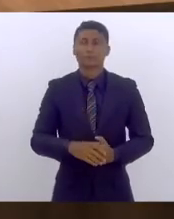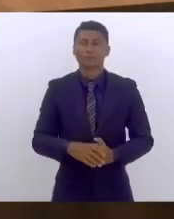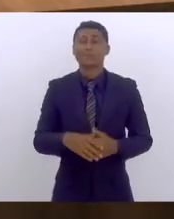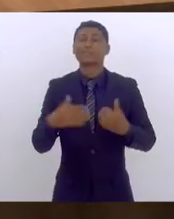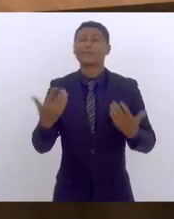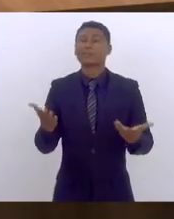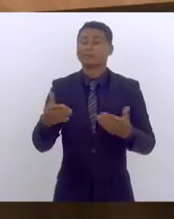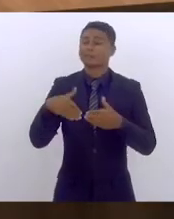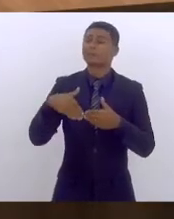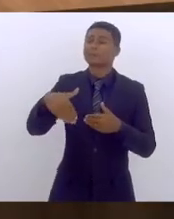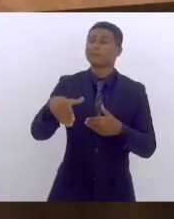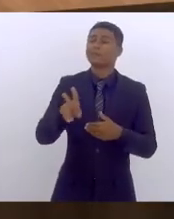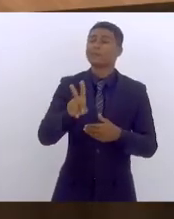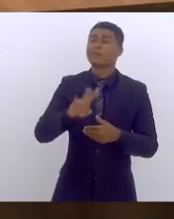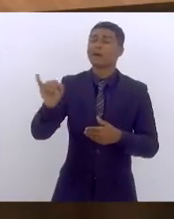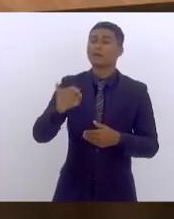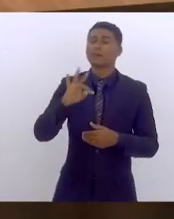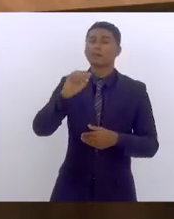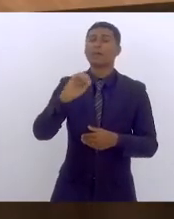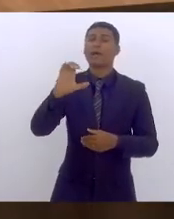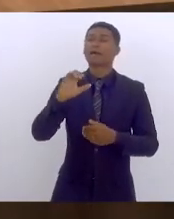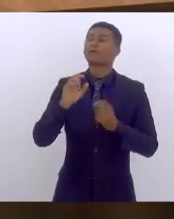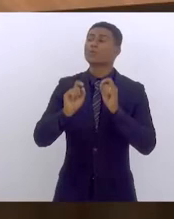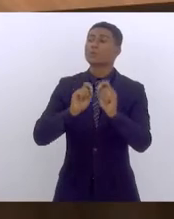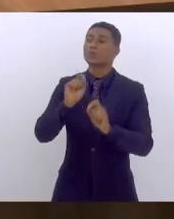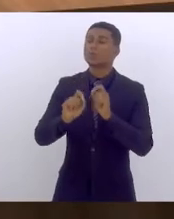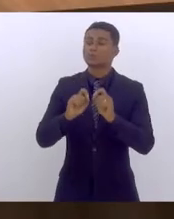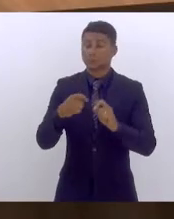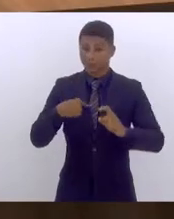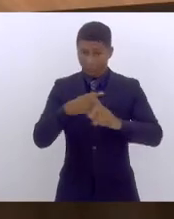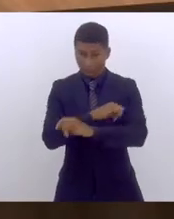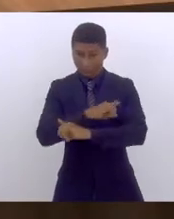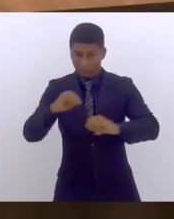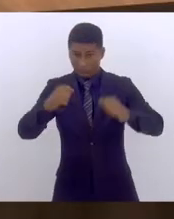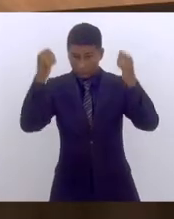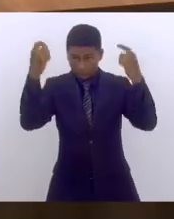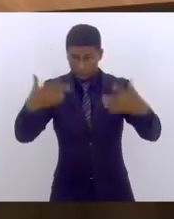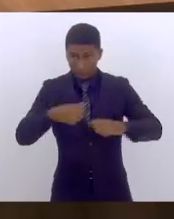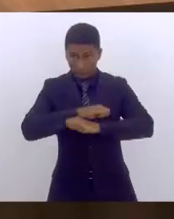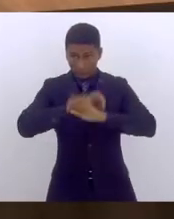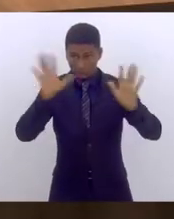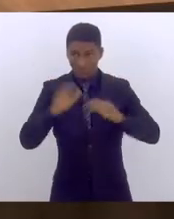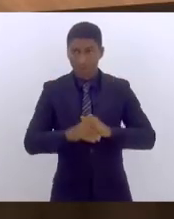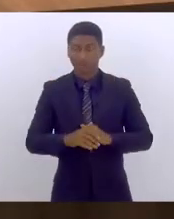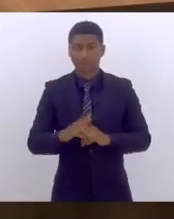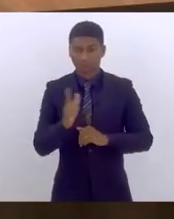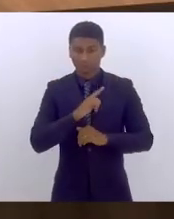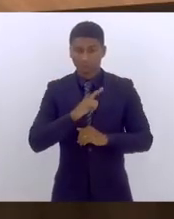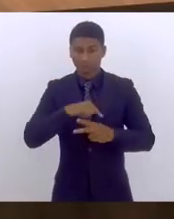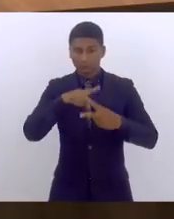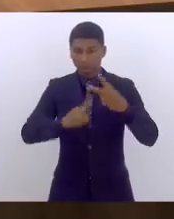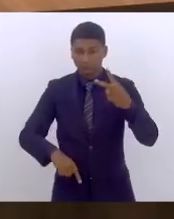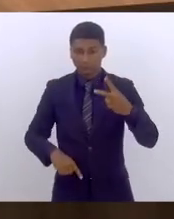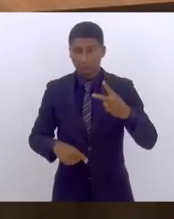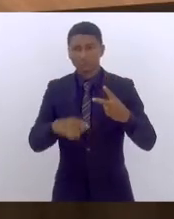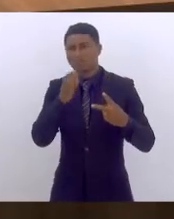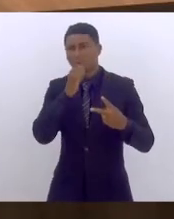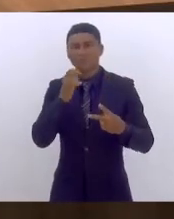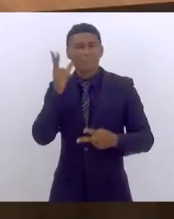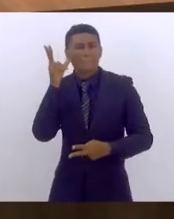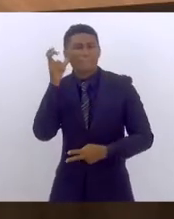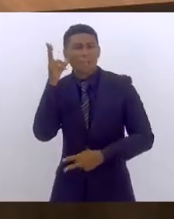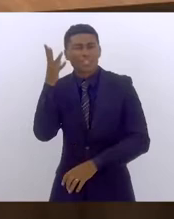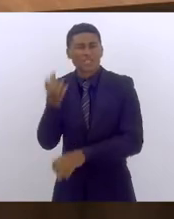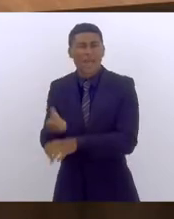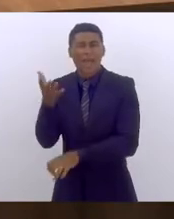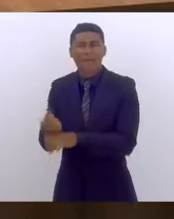terá em relação ao TAC? Então, eu quero dizer de forma clara, haverá dois caminhos, não acredite em podcast,